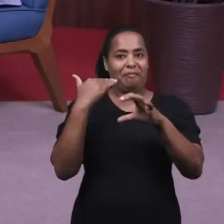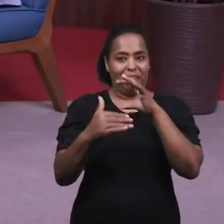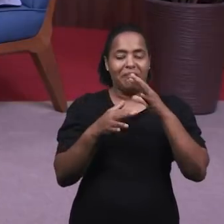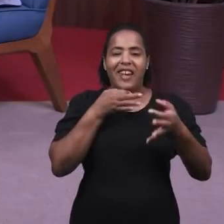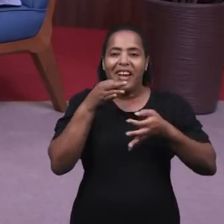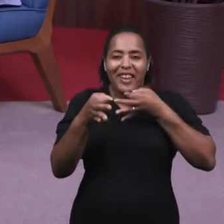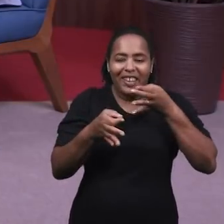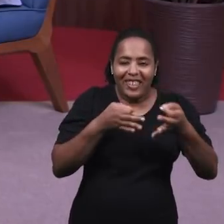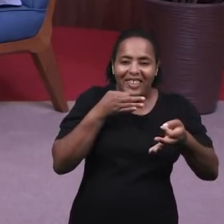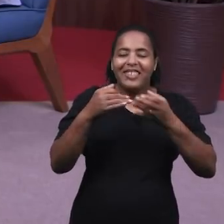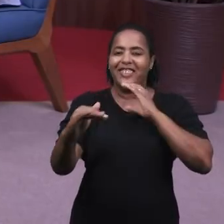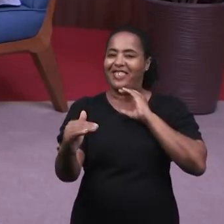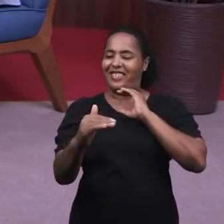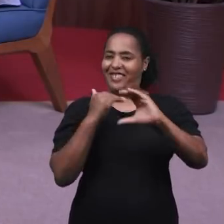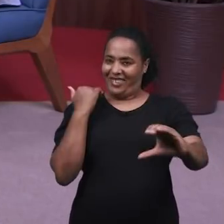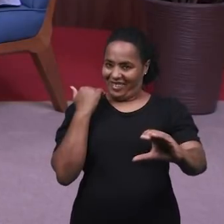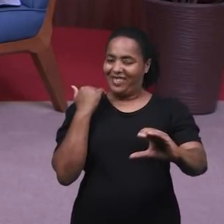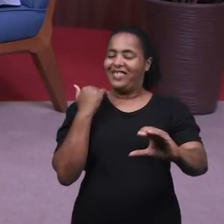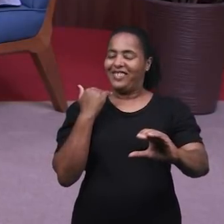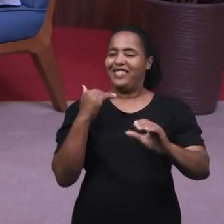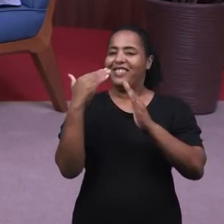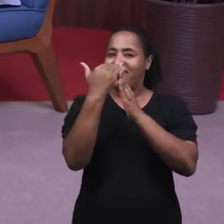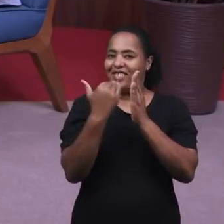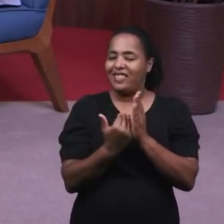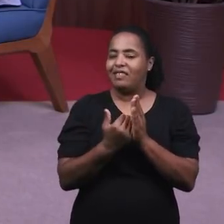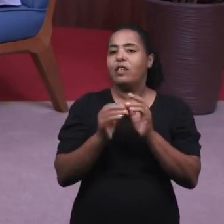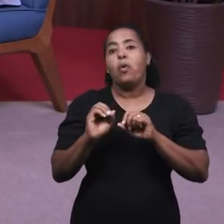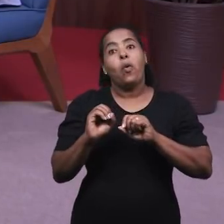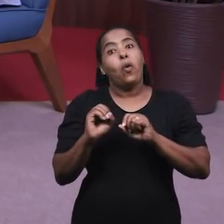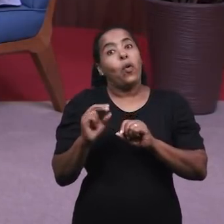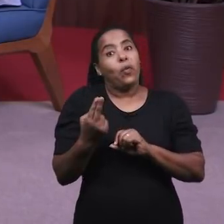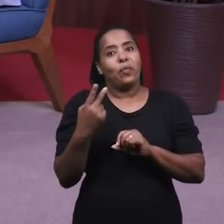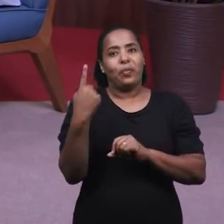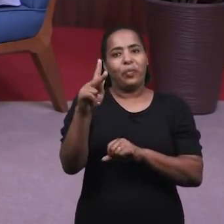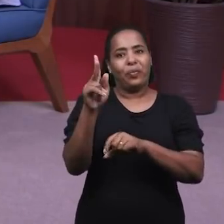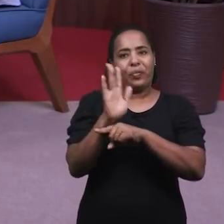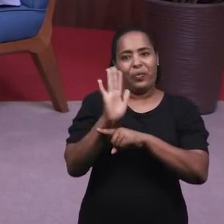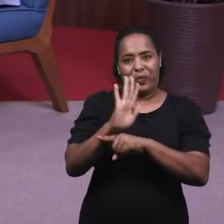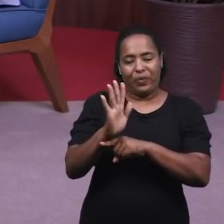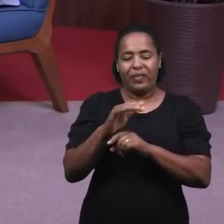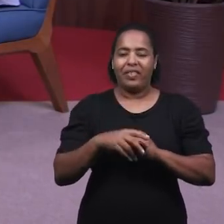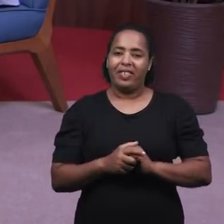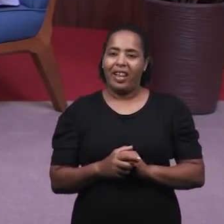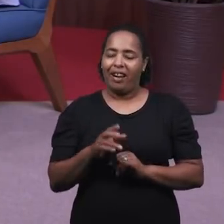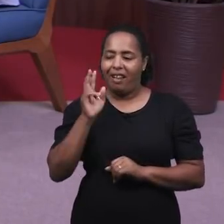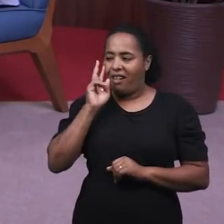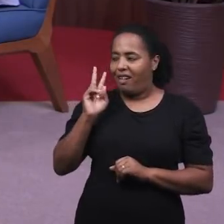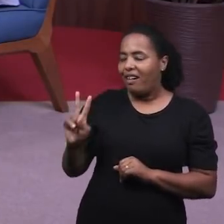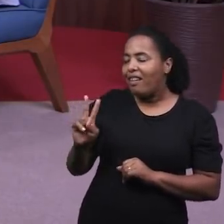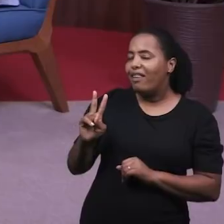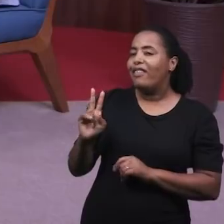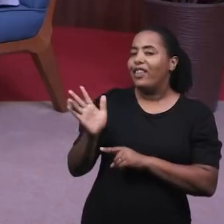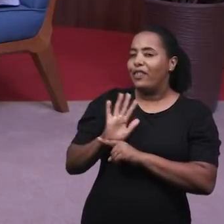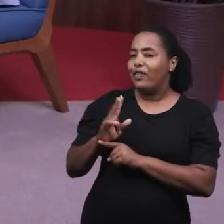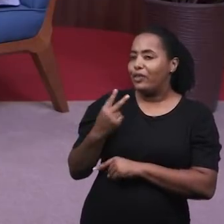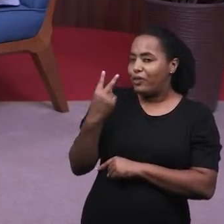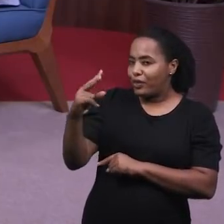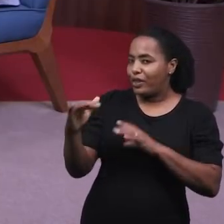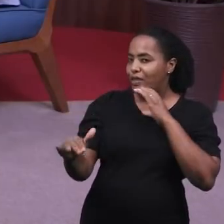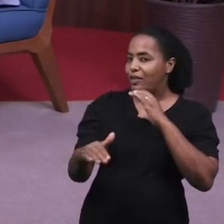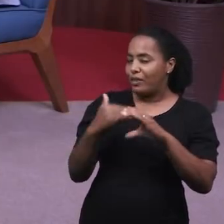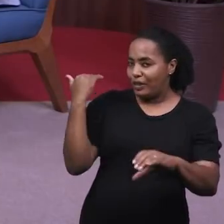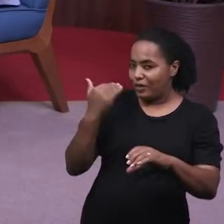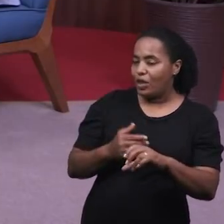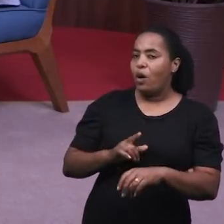seu comentário, a sua participação para o programa ou o seu vídeo. Vamos ver agora 2 vídeos que foram enviados para nós,